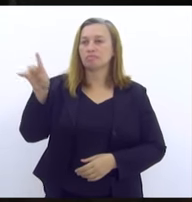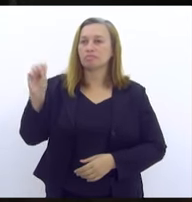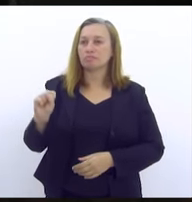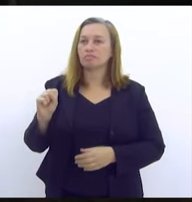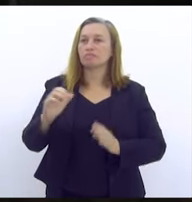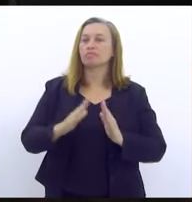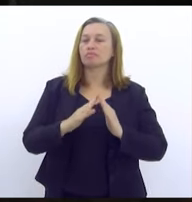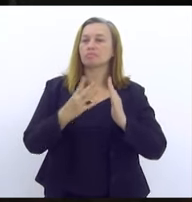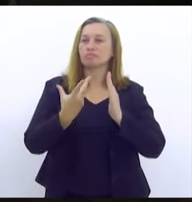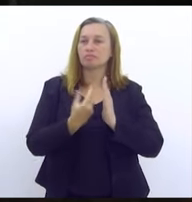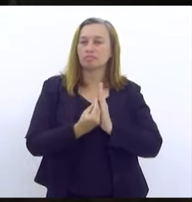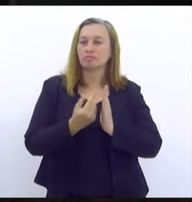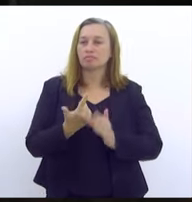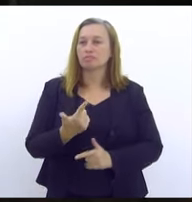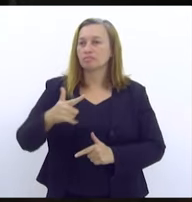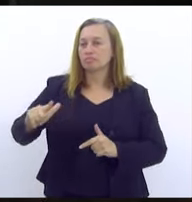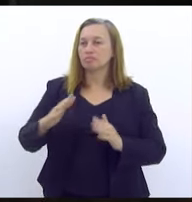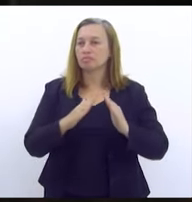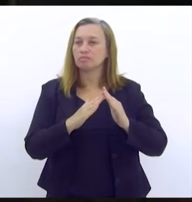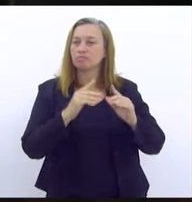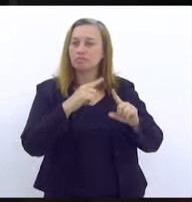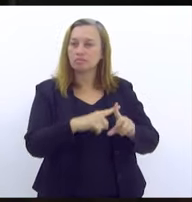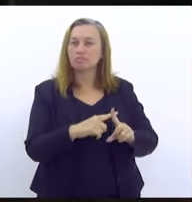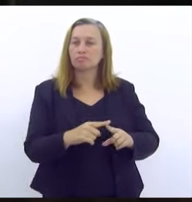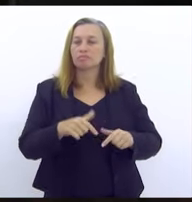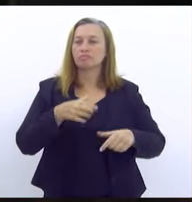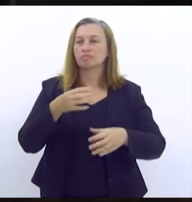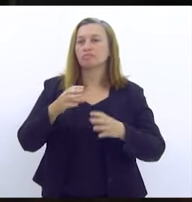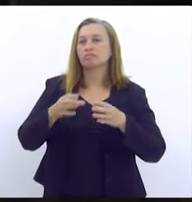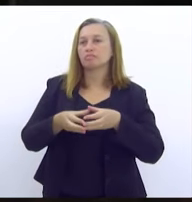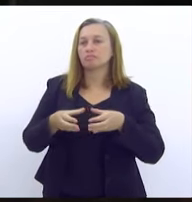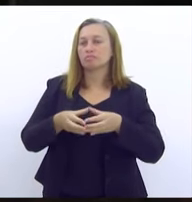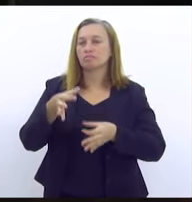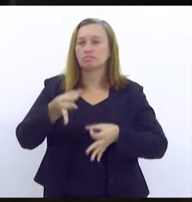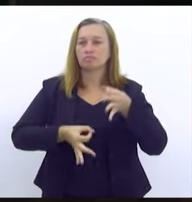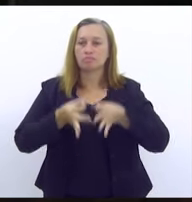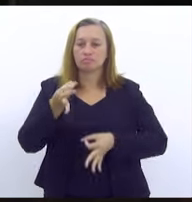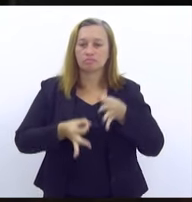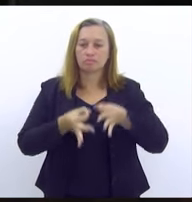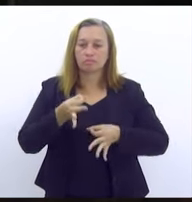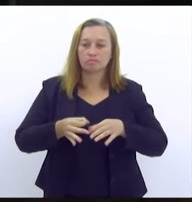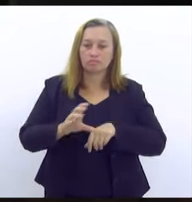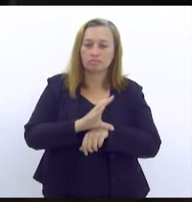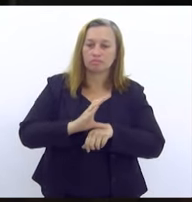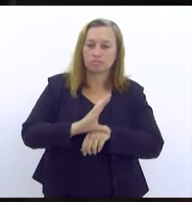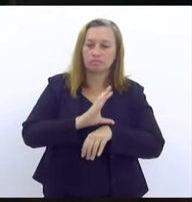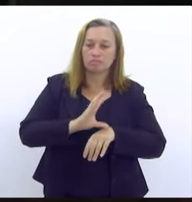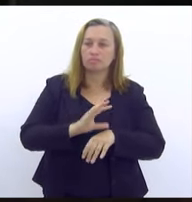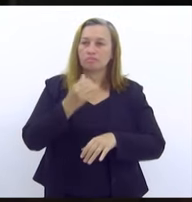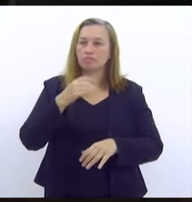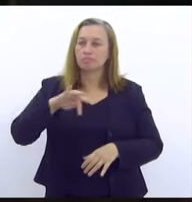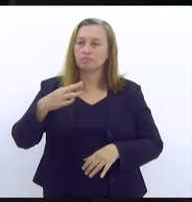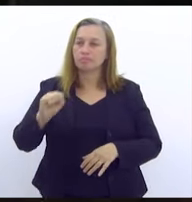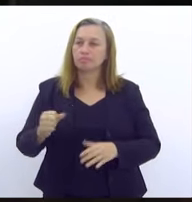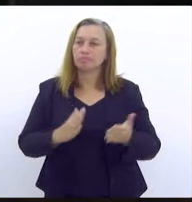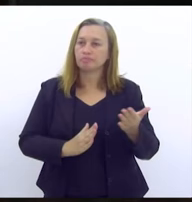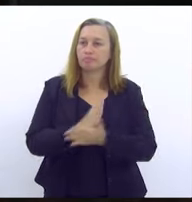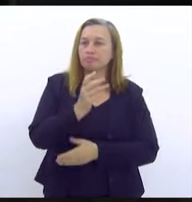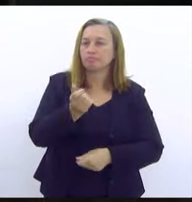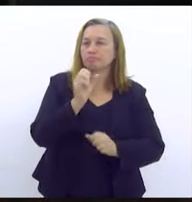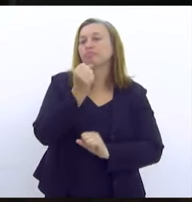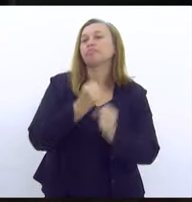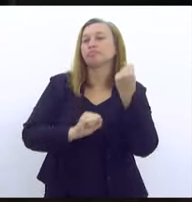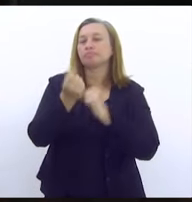e outras entidades. Pareceres das comissões de Constituição e Justiça, pela constitucionalidade, Minas Energia favorável, Economia, Indústria e